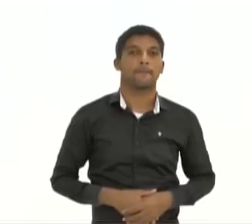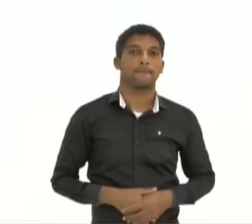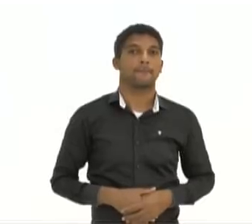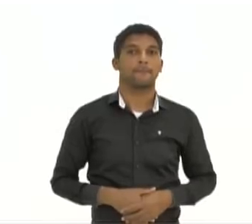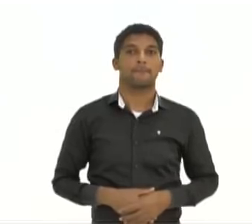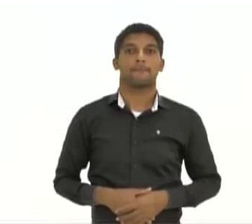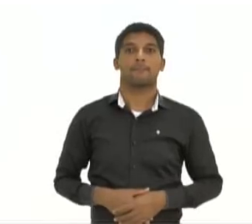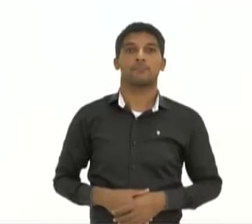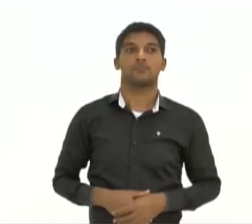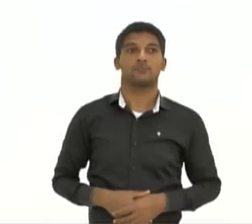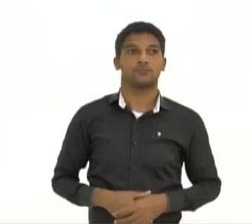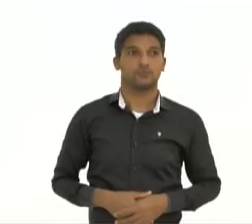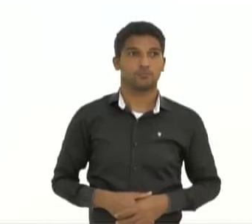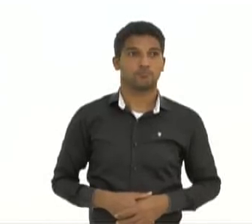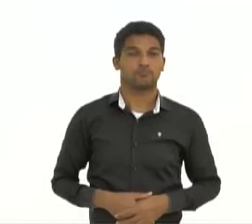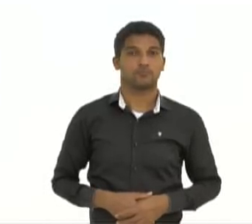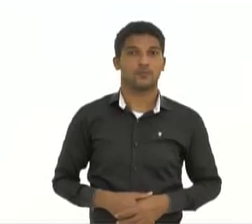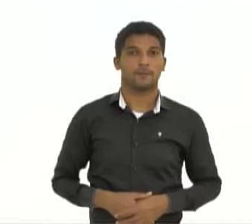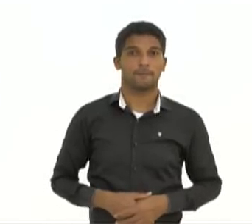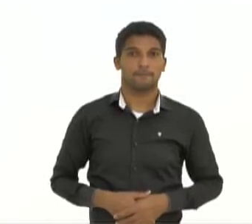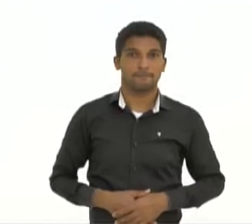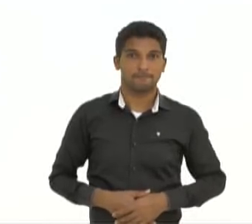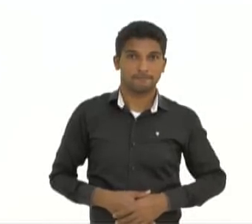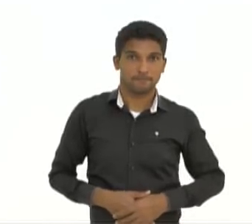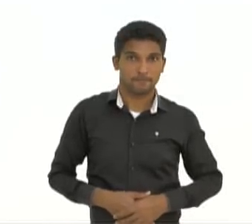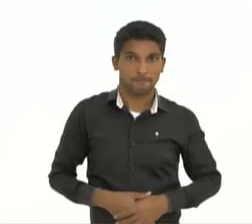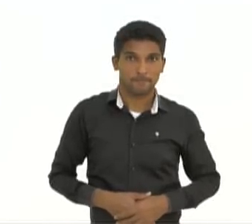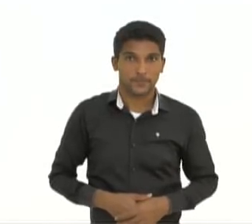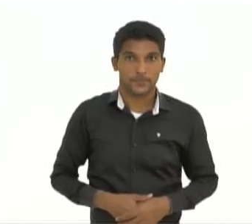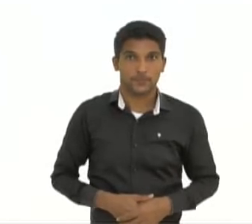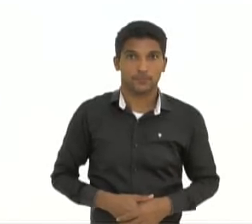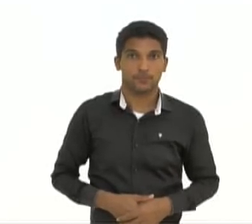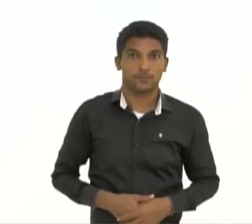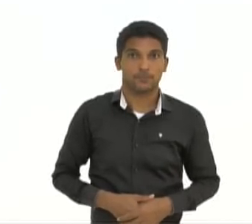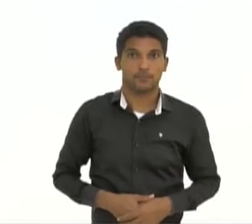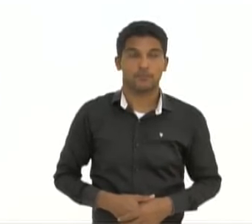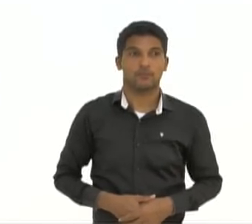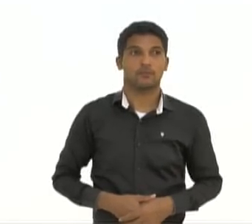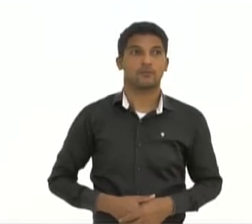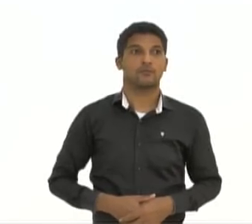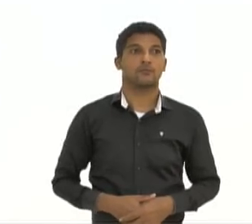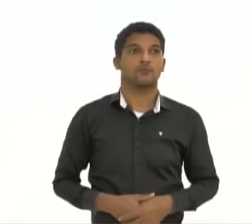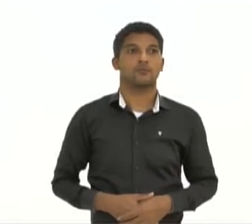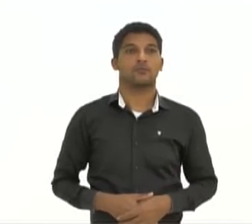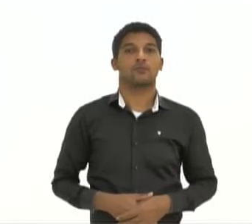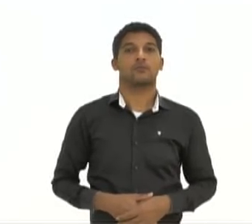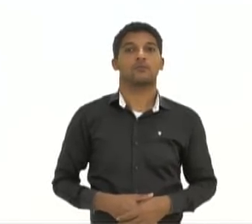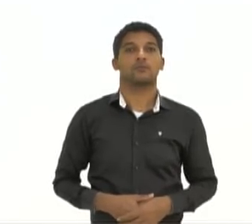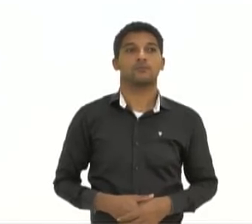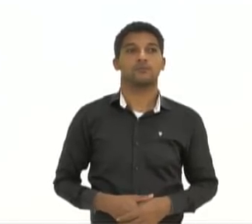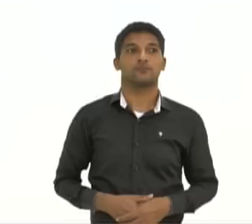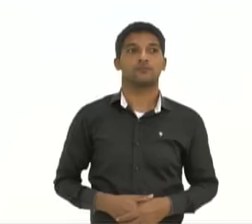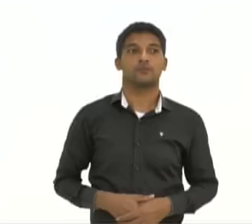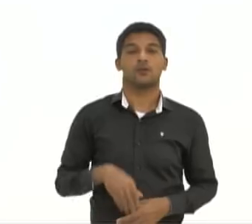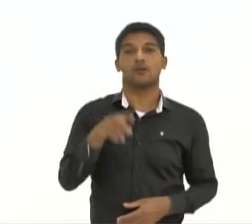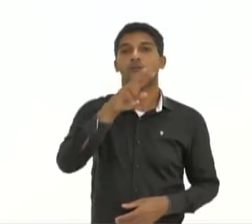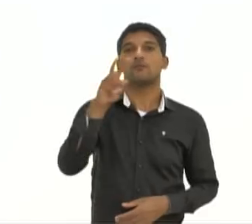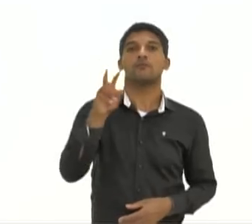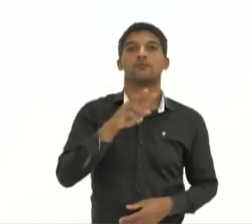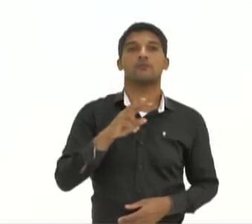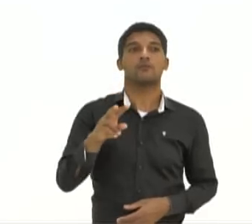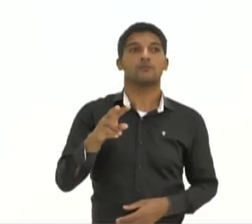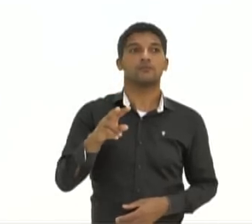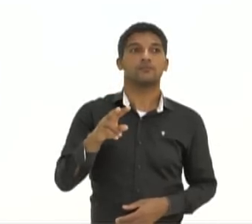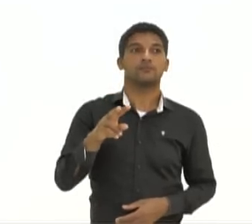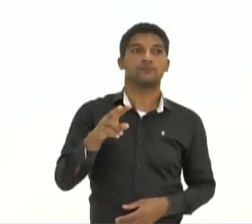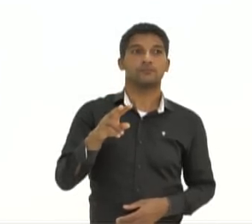de interjeição e caracterizado se pela entoação exclamativa. Ai, gente, o que é isso?